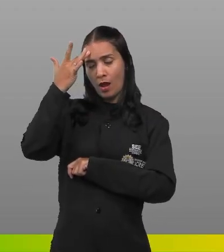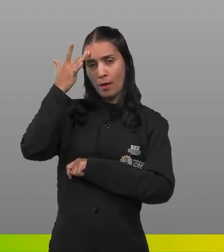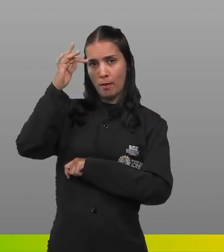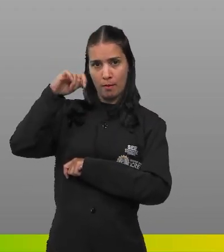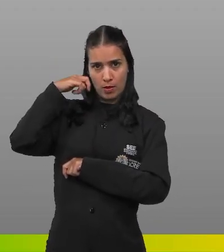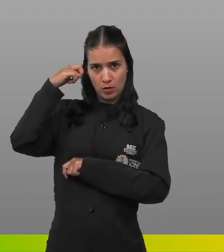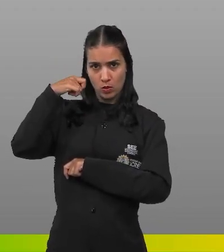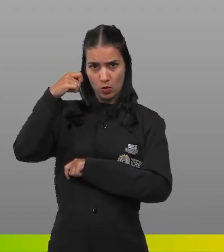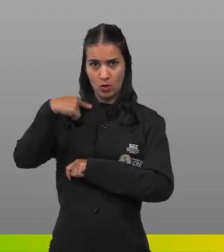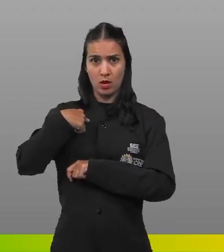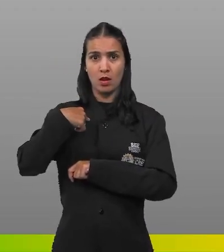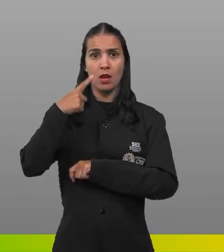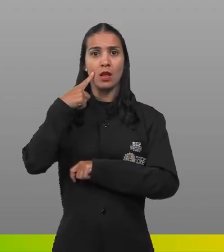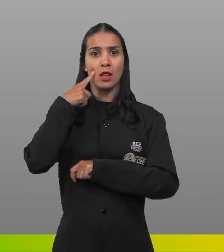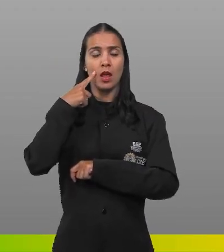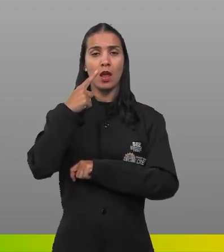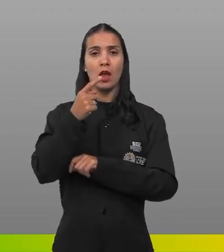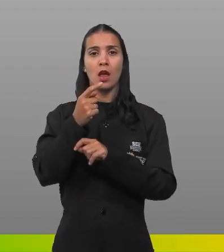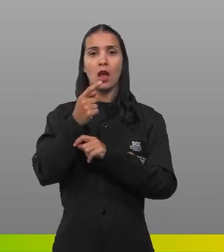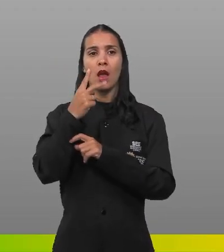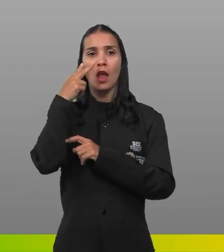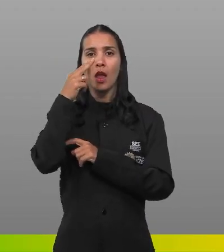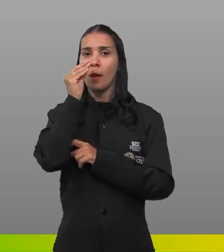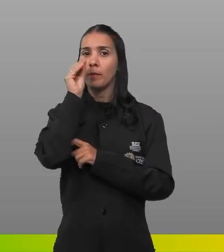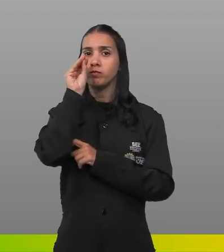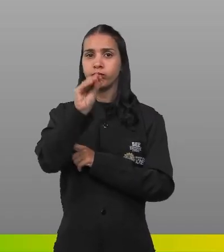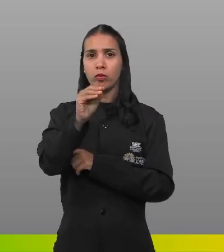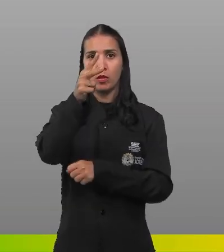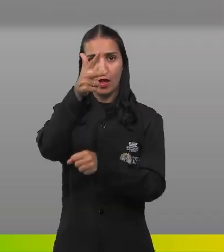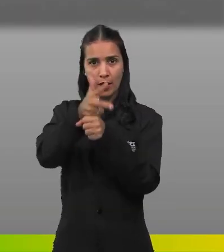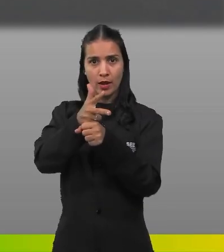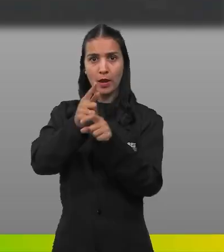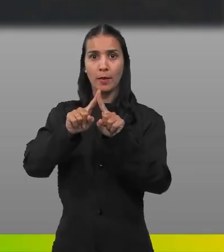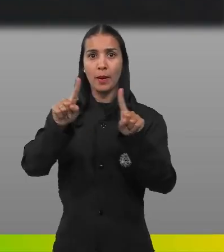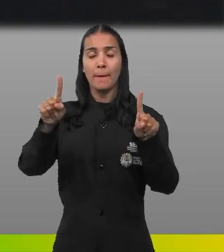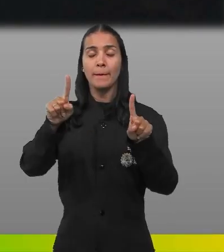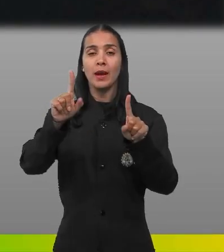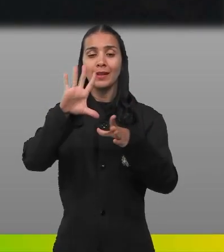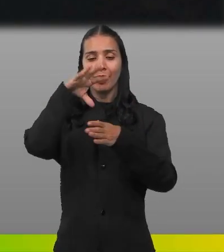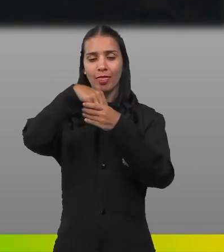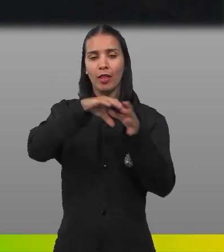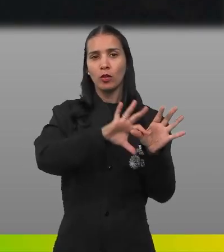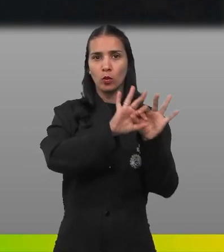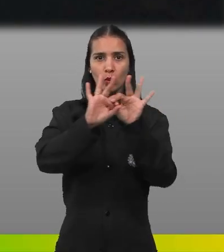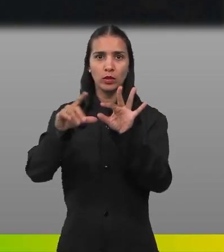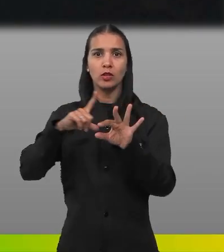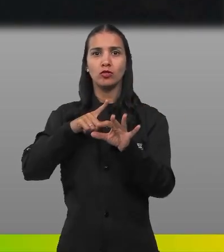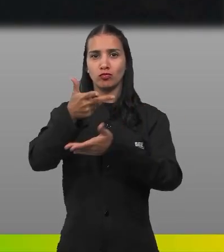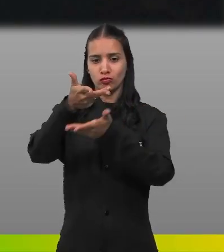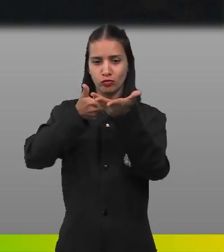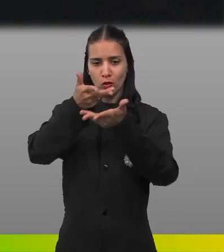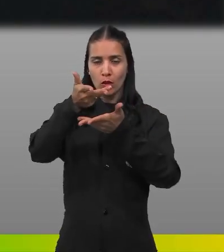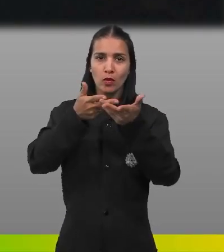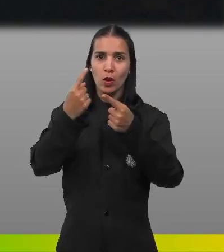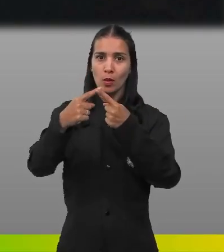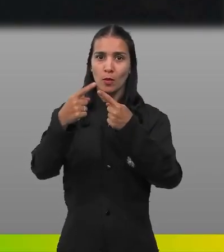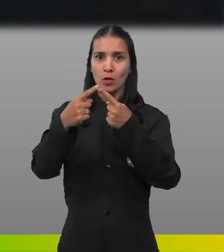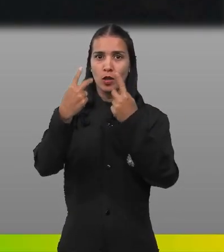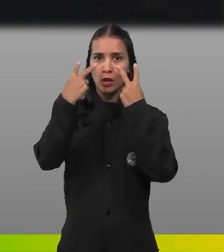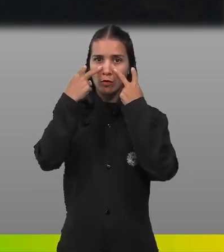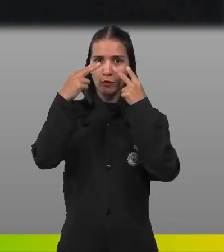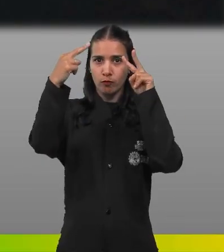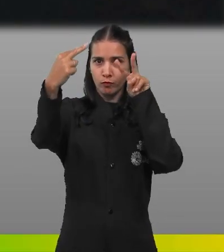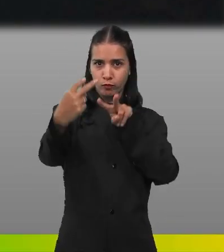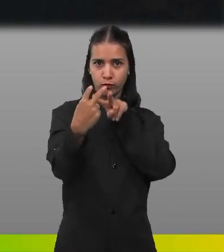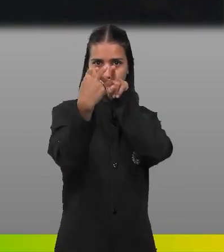ali interagindo com a tela, já que o público está do outro lado. Aí a gente tem os pontos